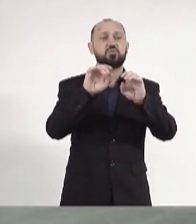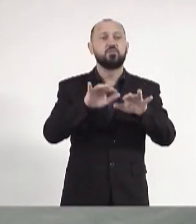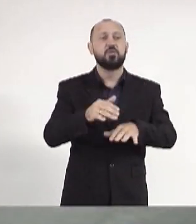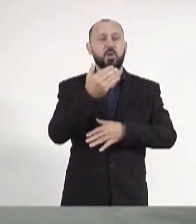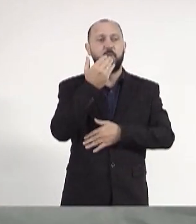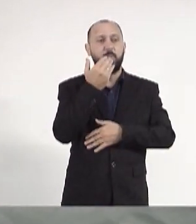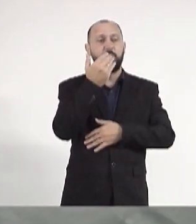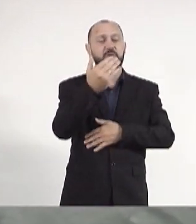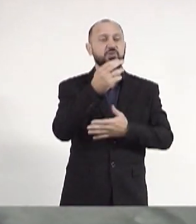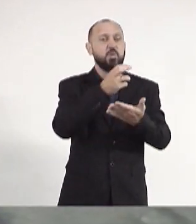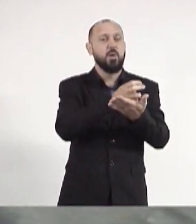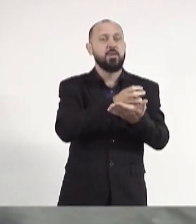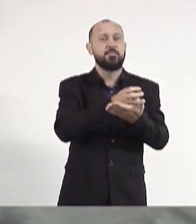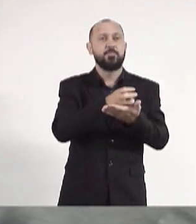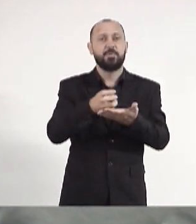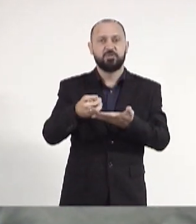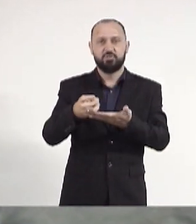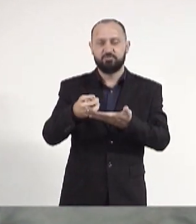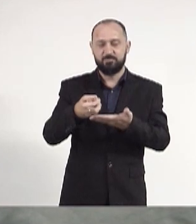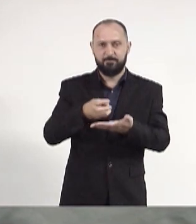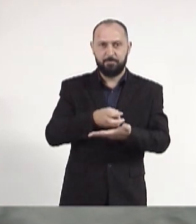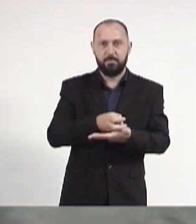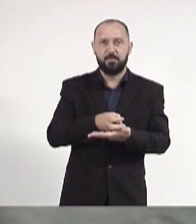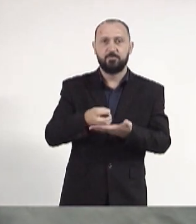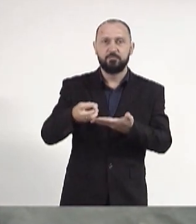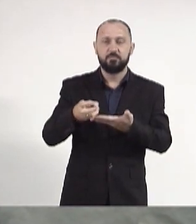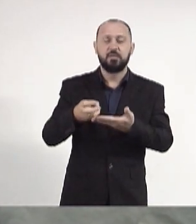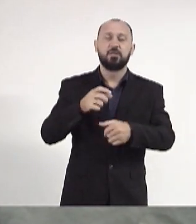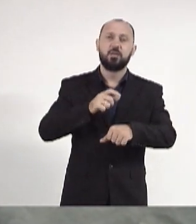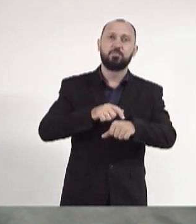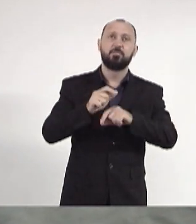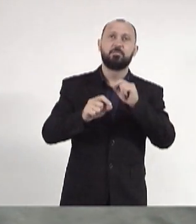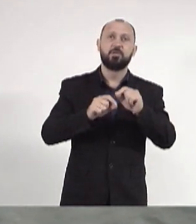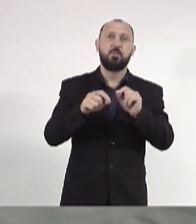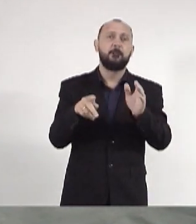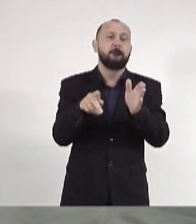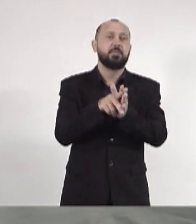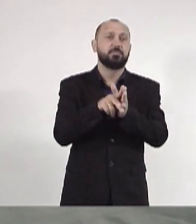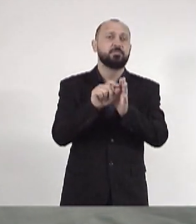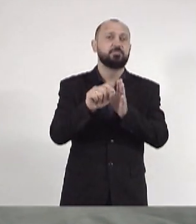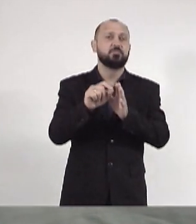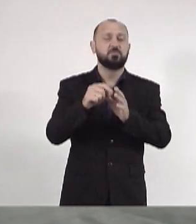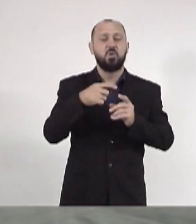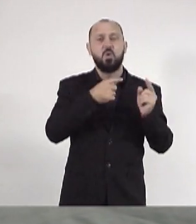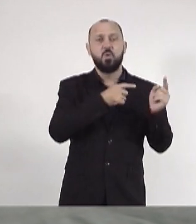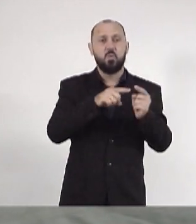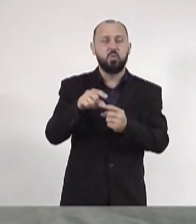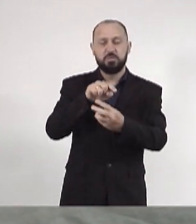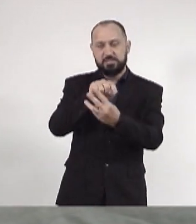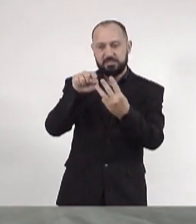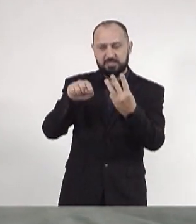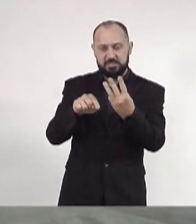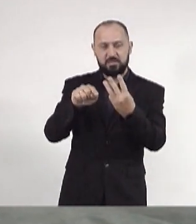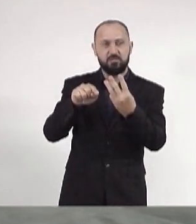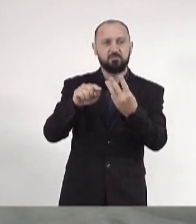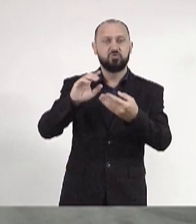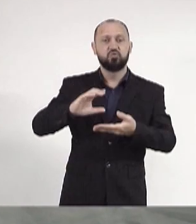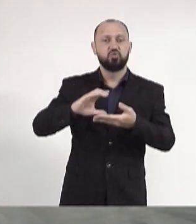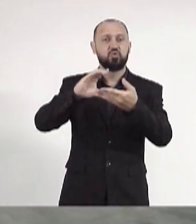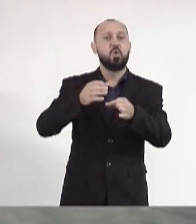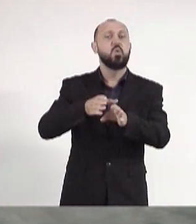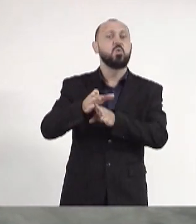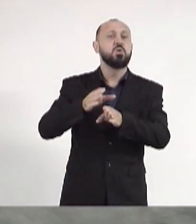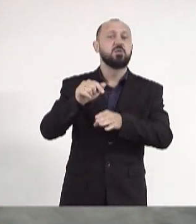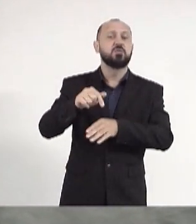ofício solicitando a instauração, então, desse processo de impeachment contra esses 3 conselheiros, a fim de